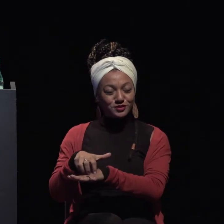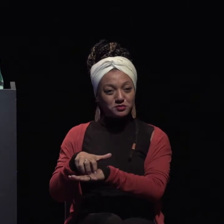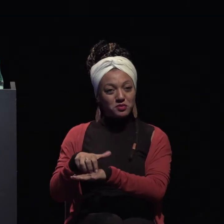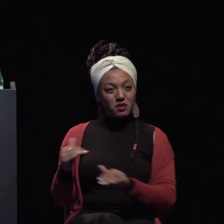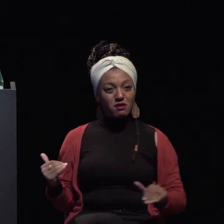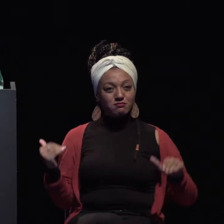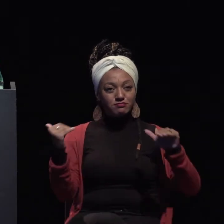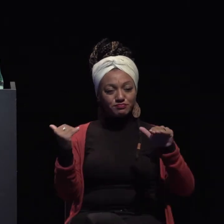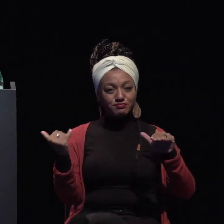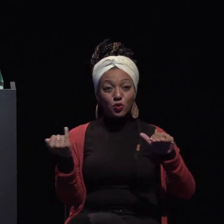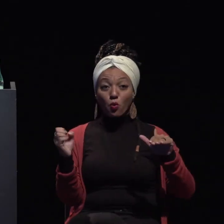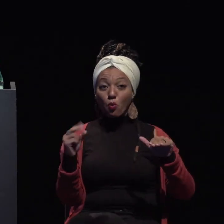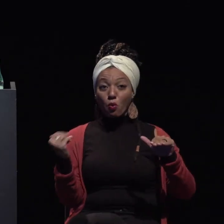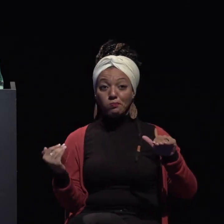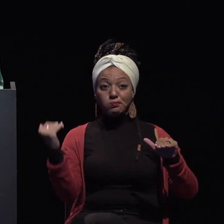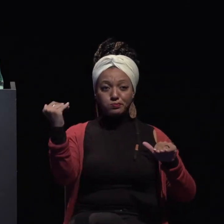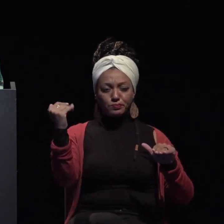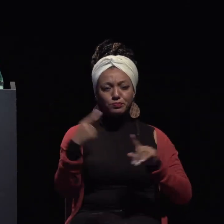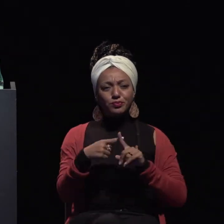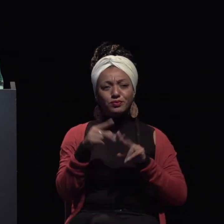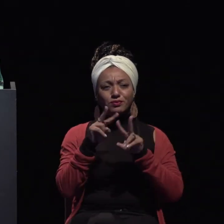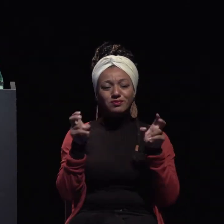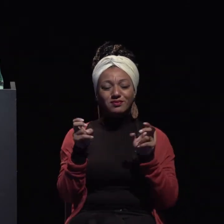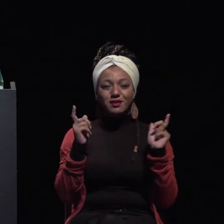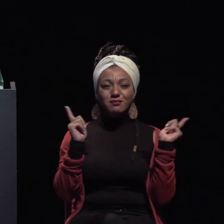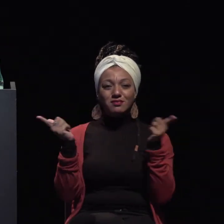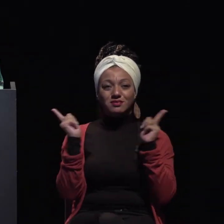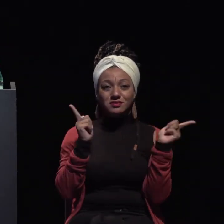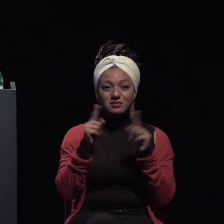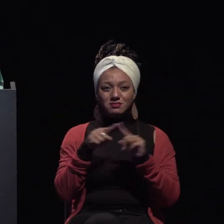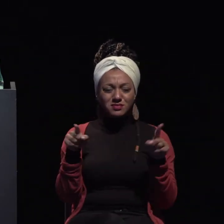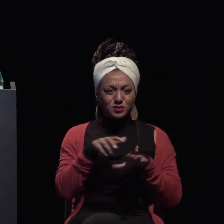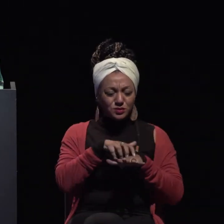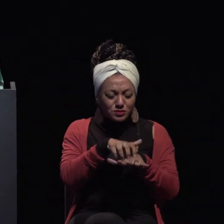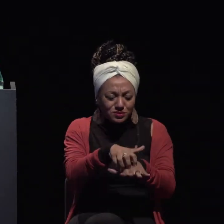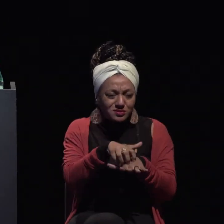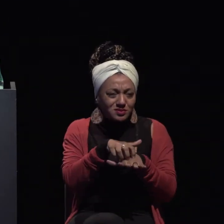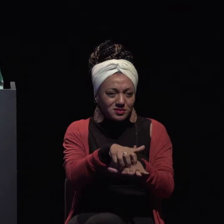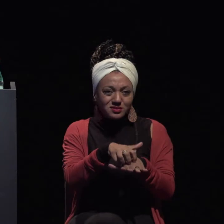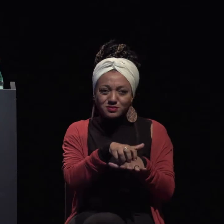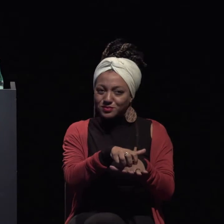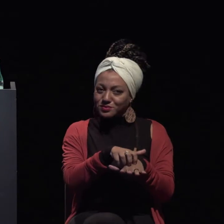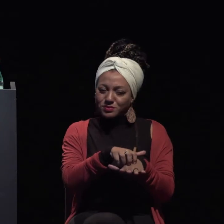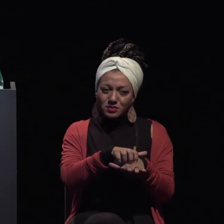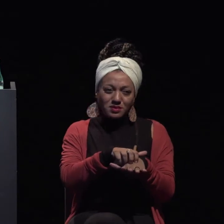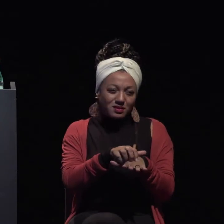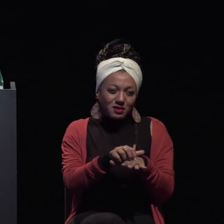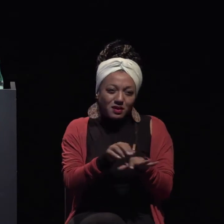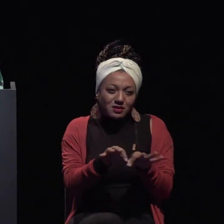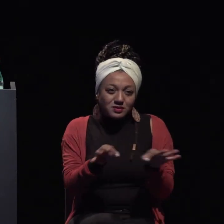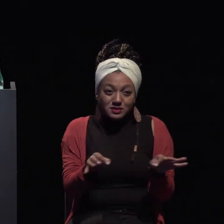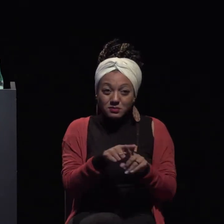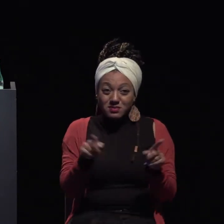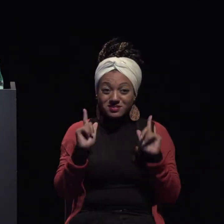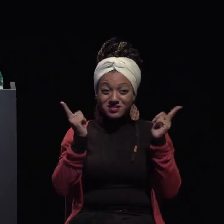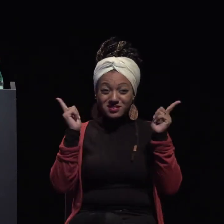de lazer. E aí, o turismo é só uma migalhinha dentro dessa grande esfera quando a gente fala sobre